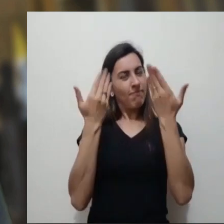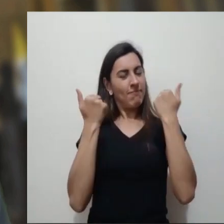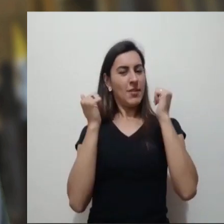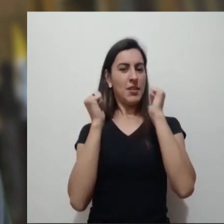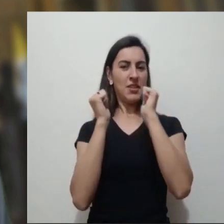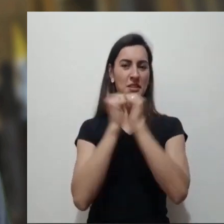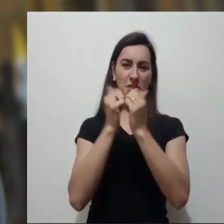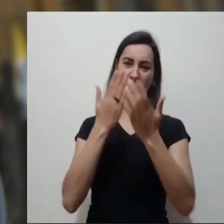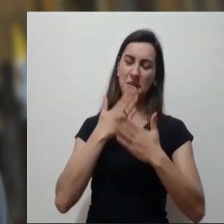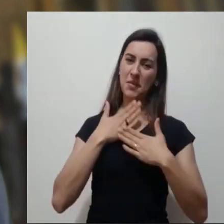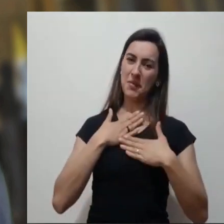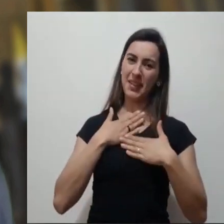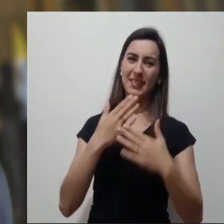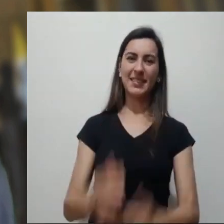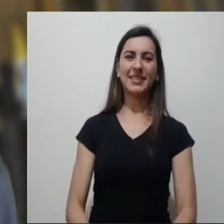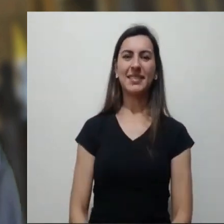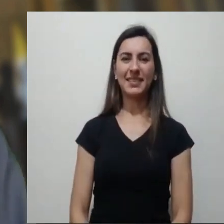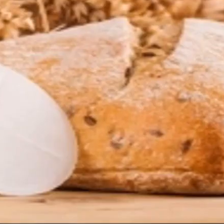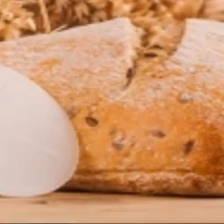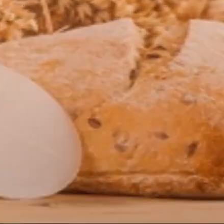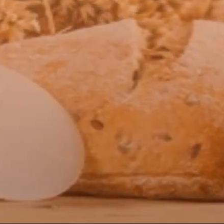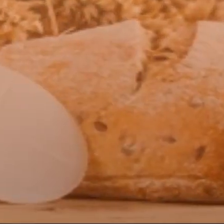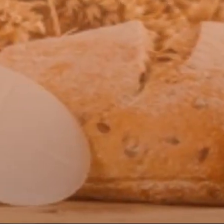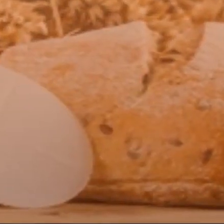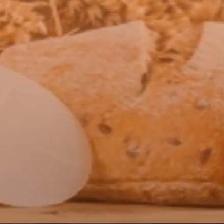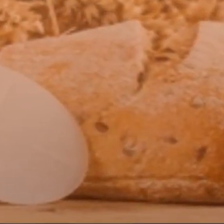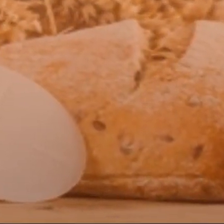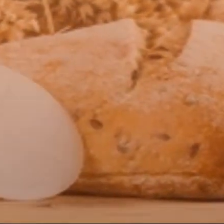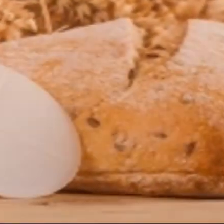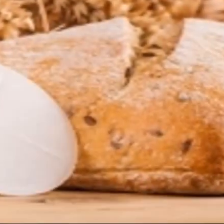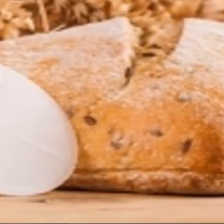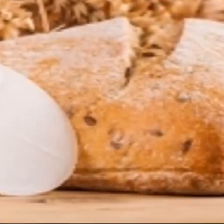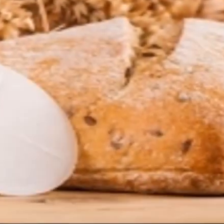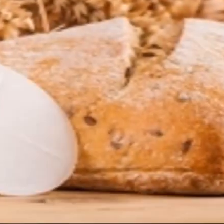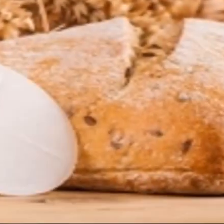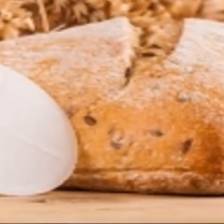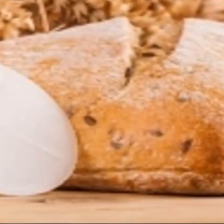comigo, por dentro da sacristia!